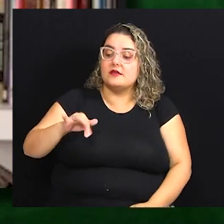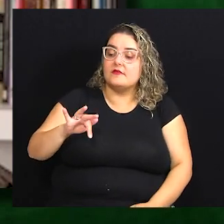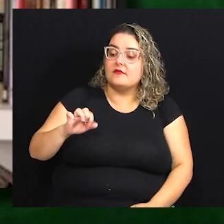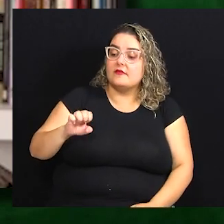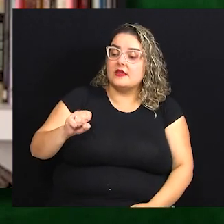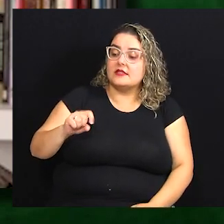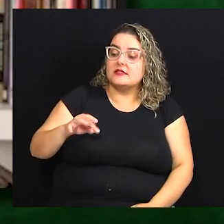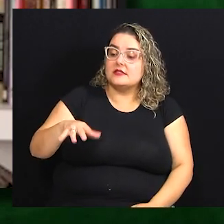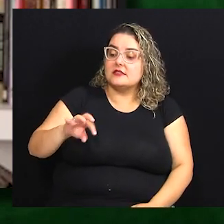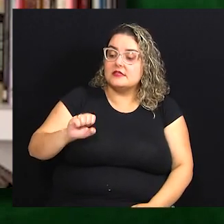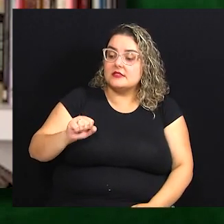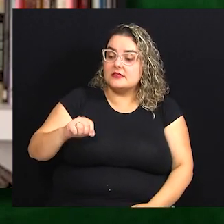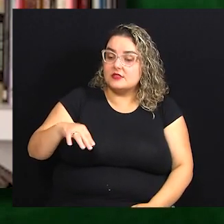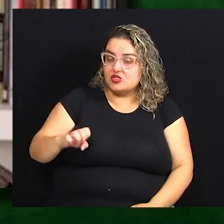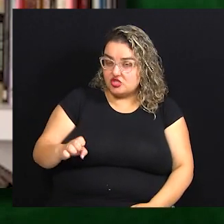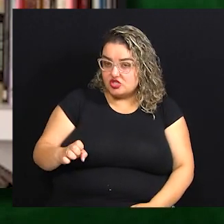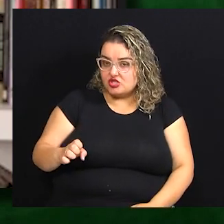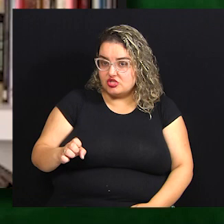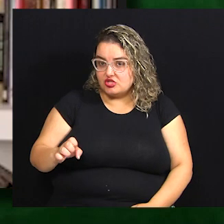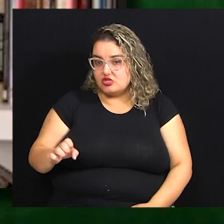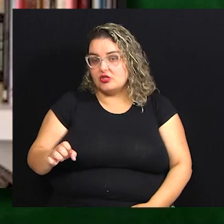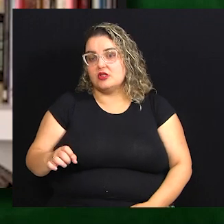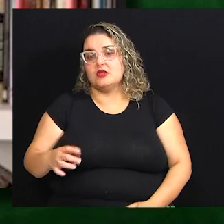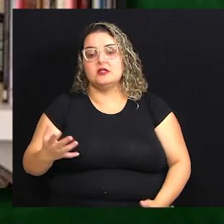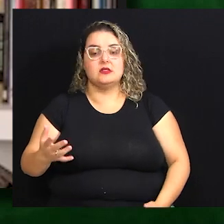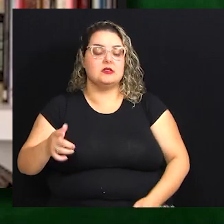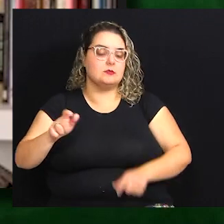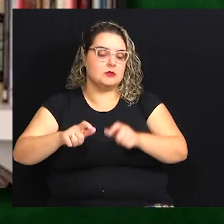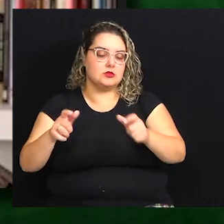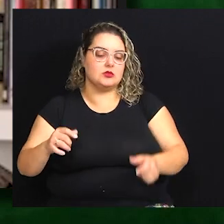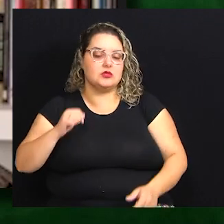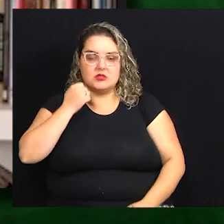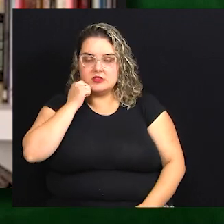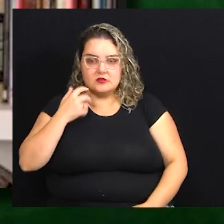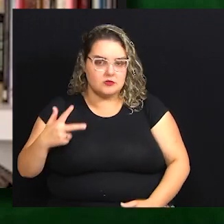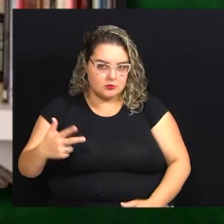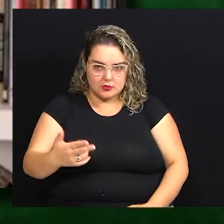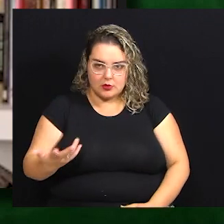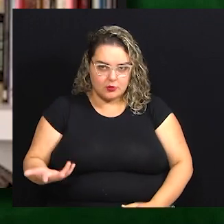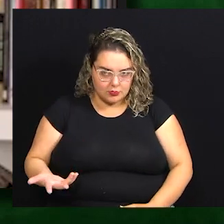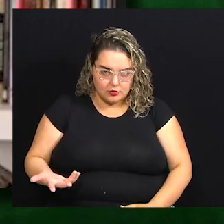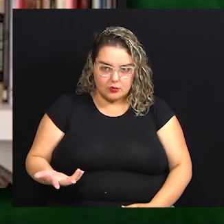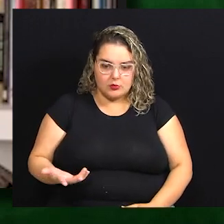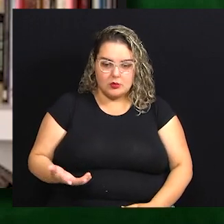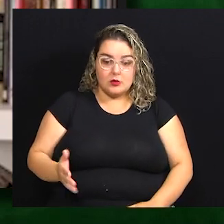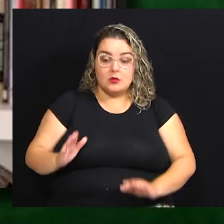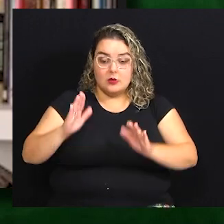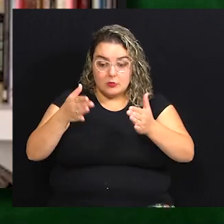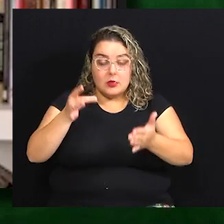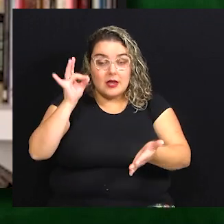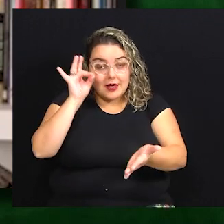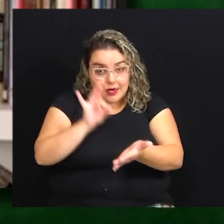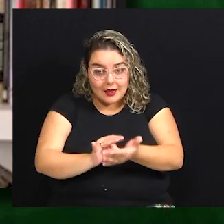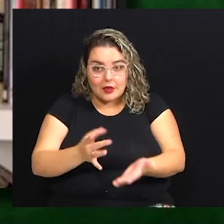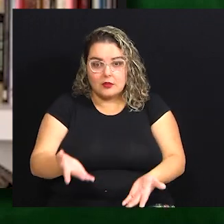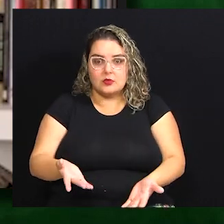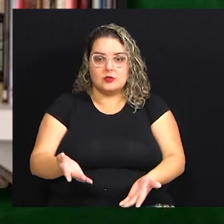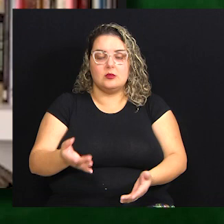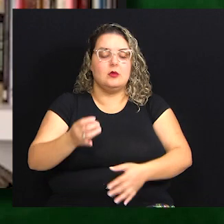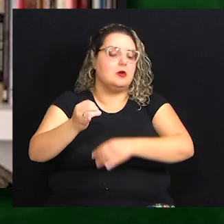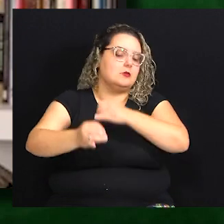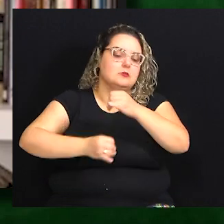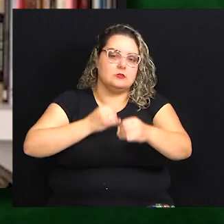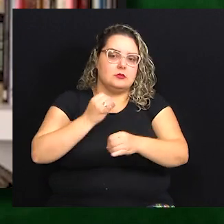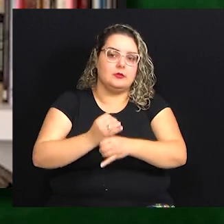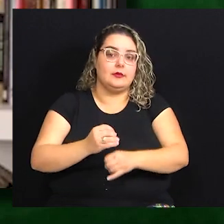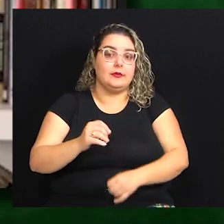ciências. Observe, nós colocamos os candidatos e as candidatas numa situação real de escrita. Então, por exemplo, um textão de internet,